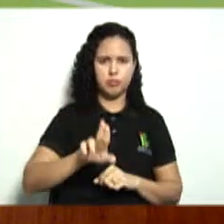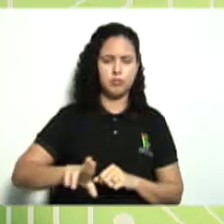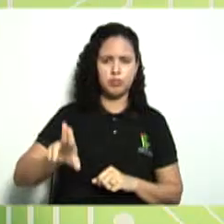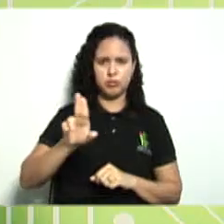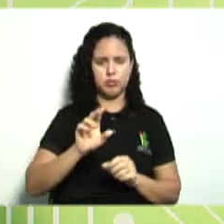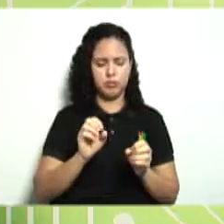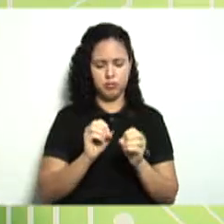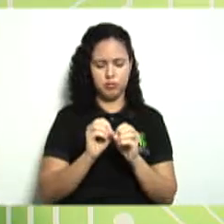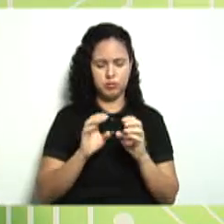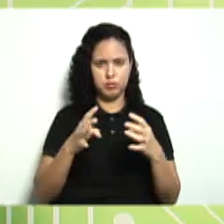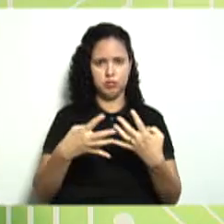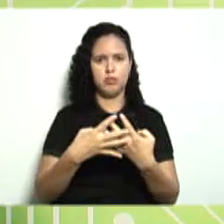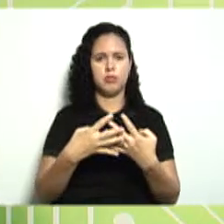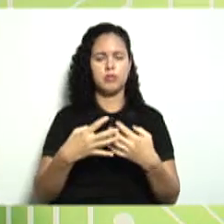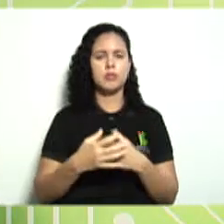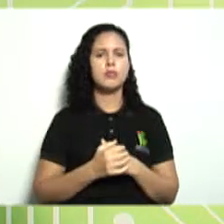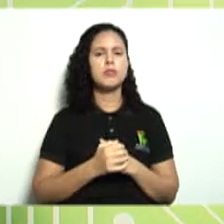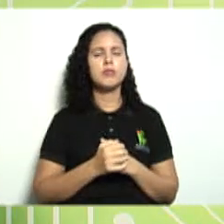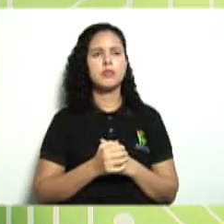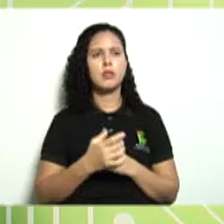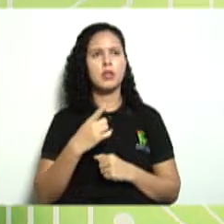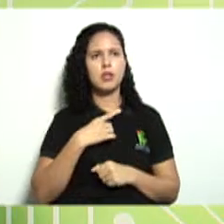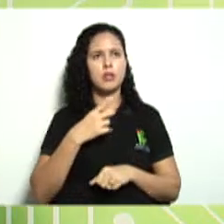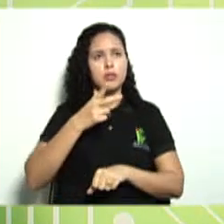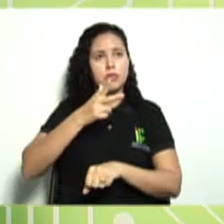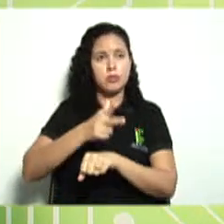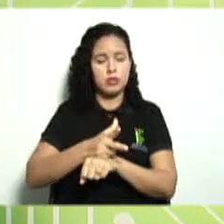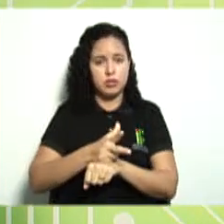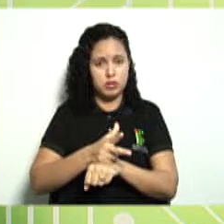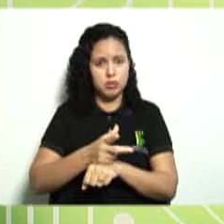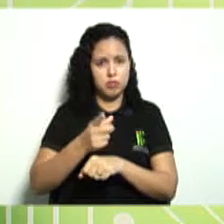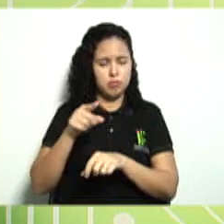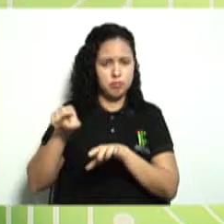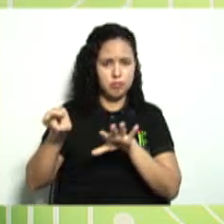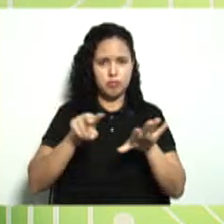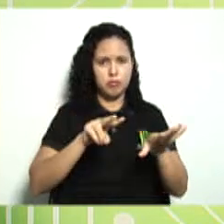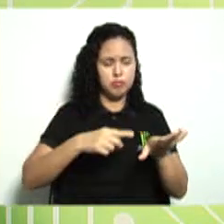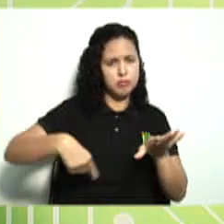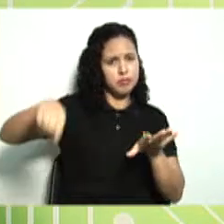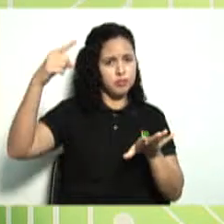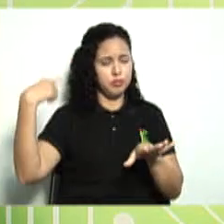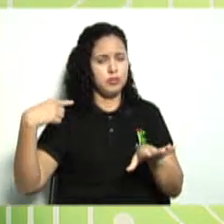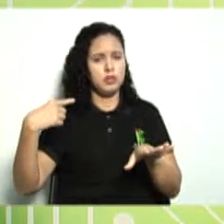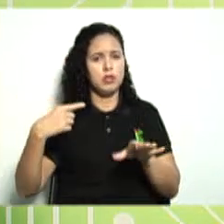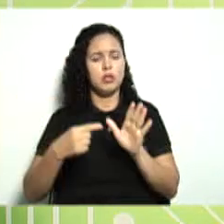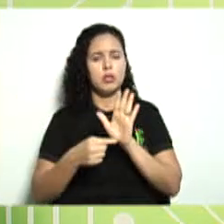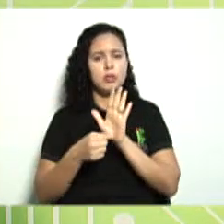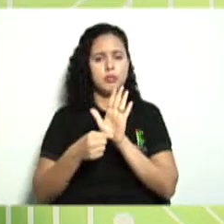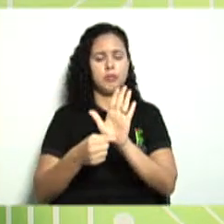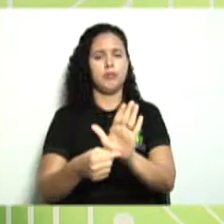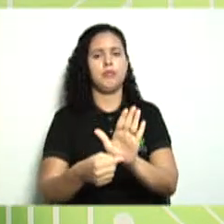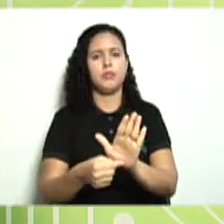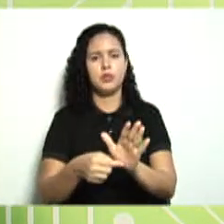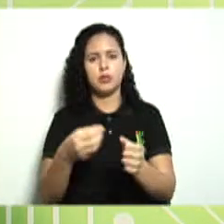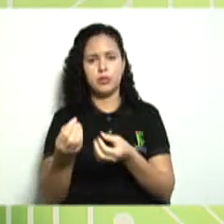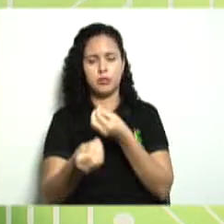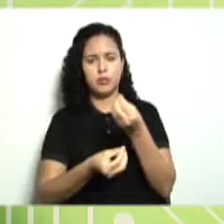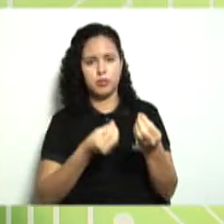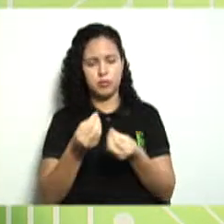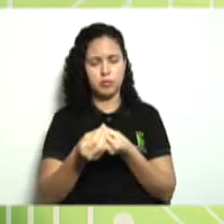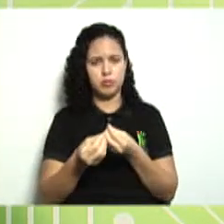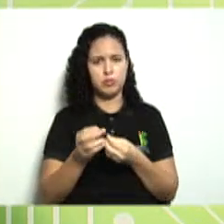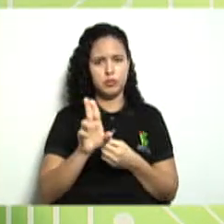essa pergunta porque teve uma externa ótima para vocês que simulou a utilização de um navegador, ou